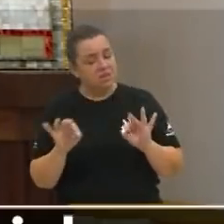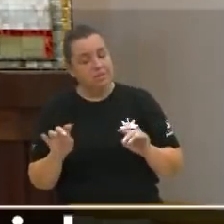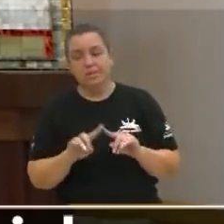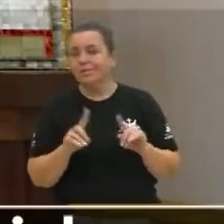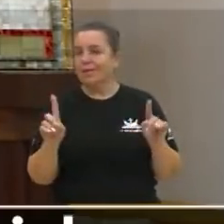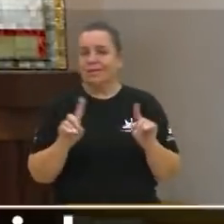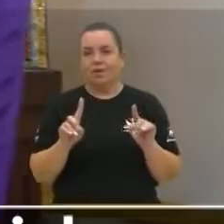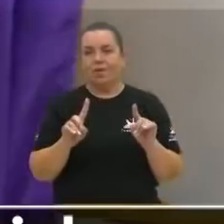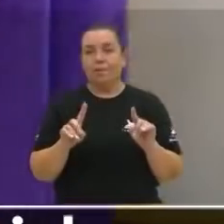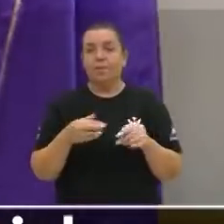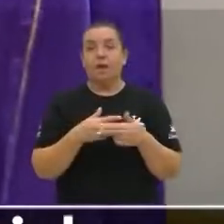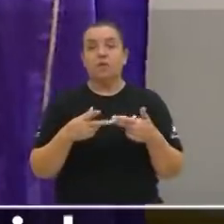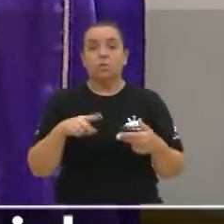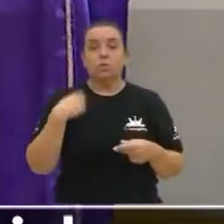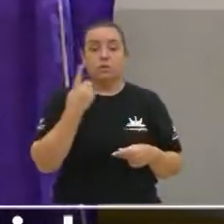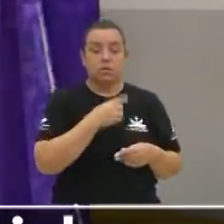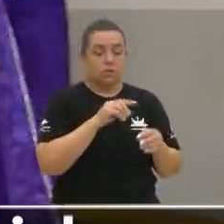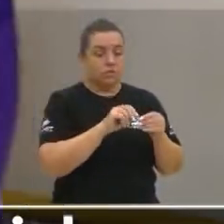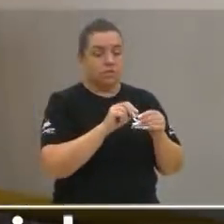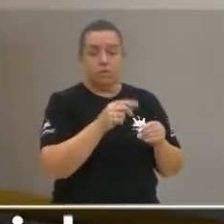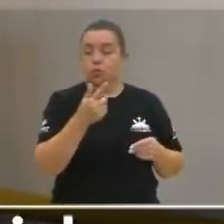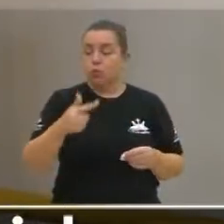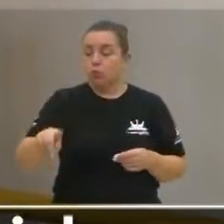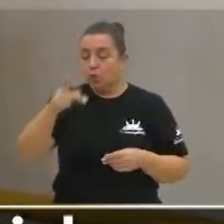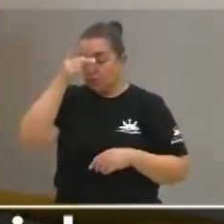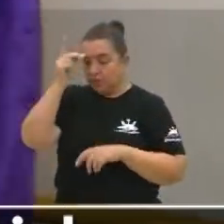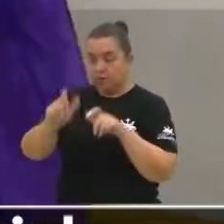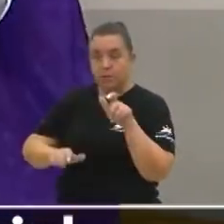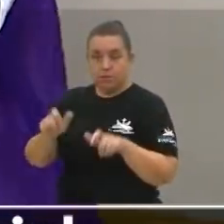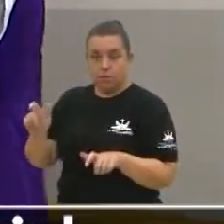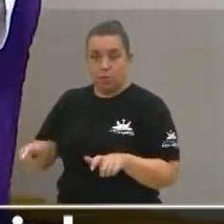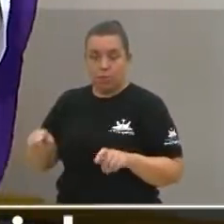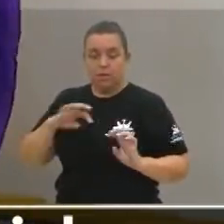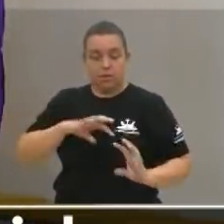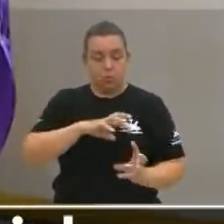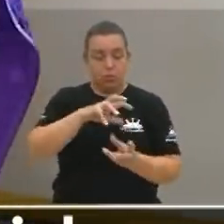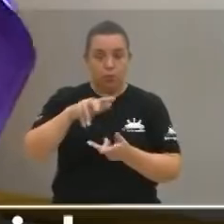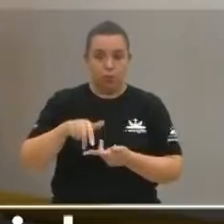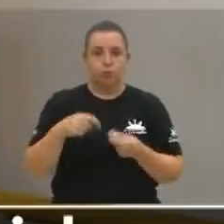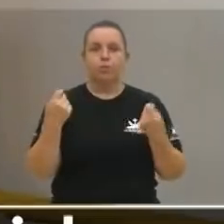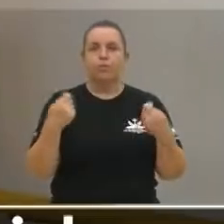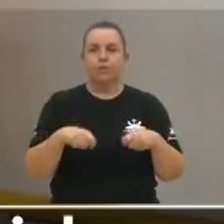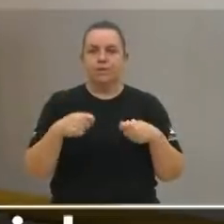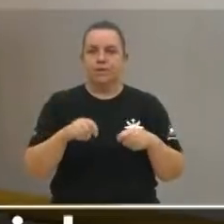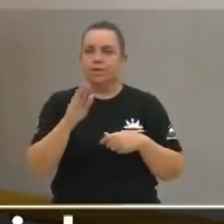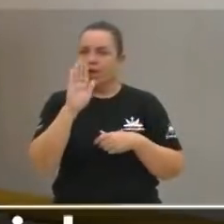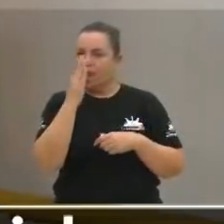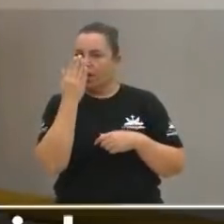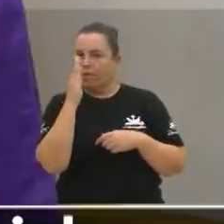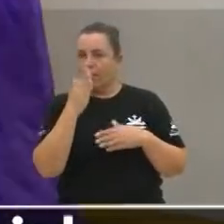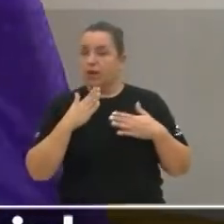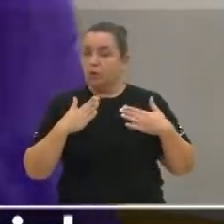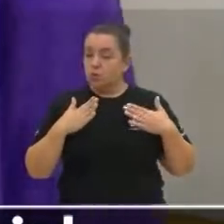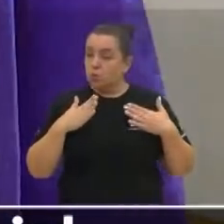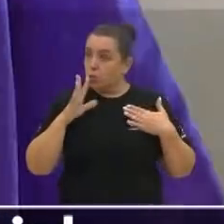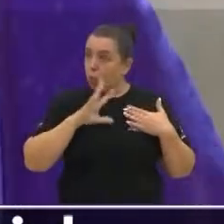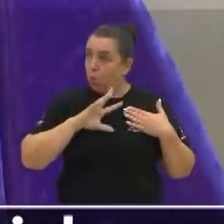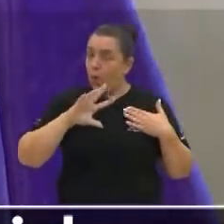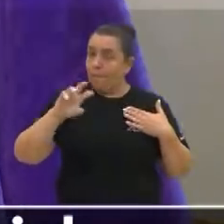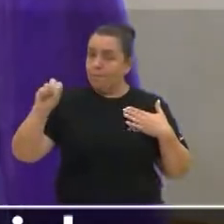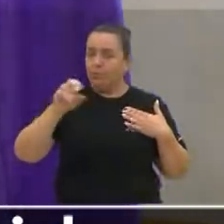mas aquilo que fazemos por outro aquilo que fazemos no mundo tem que ser reflexo do